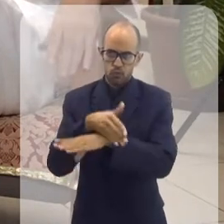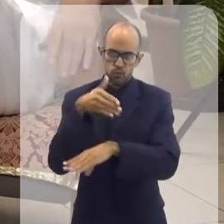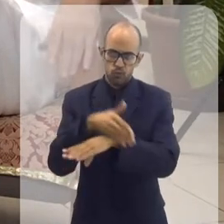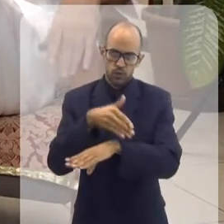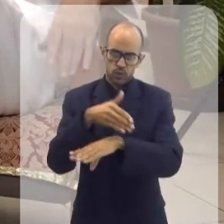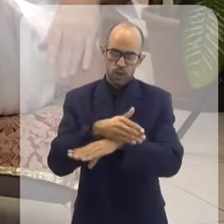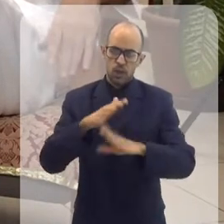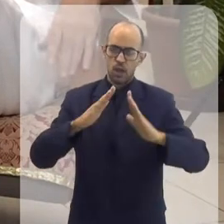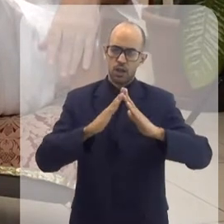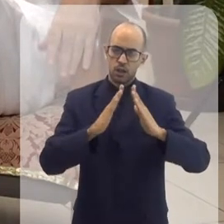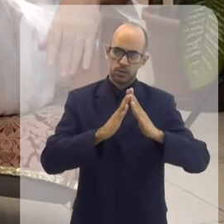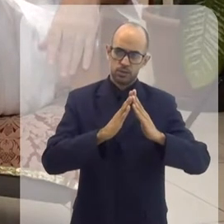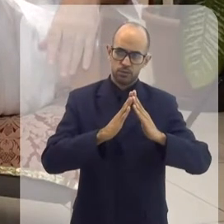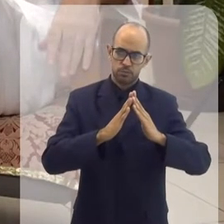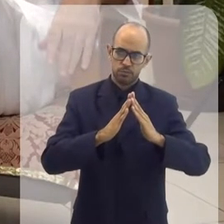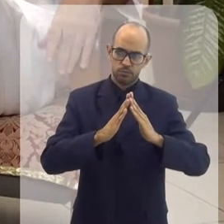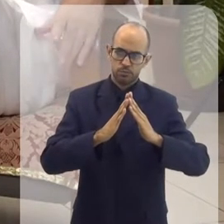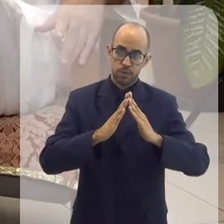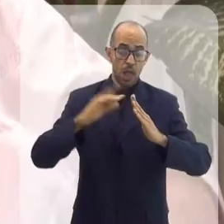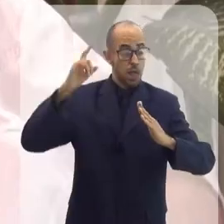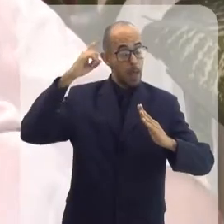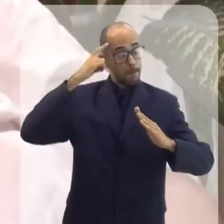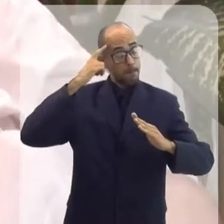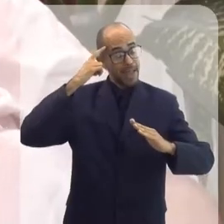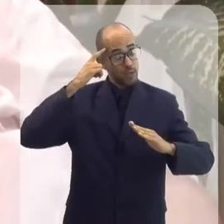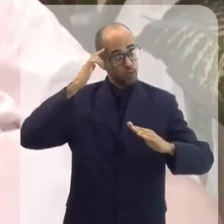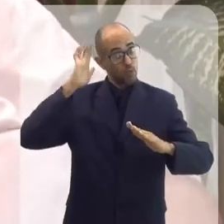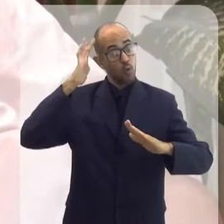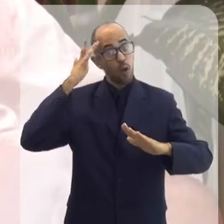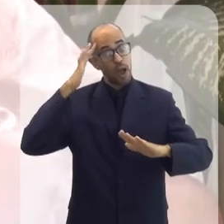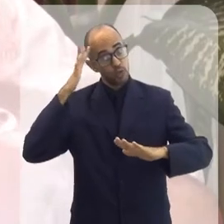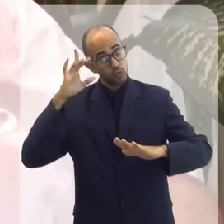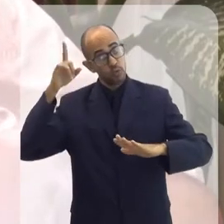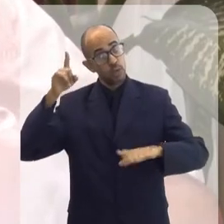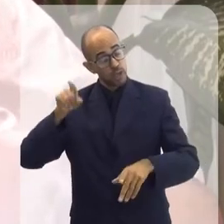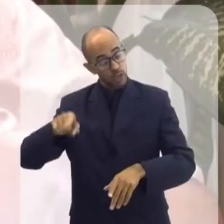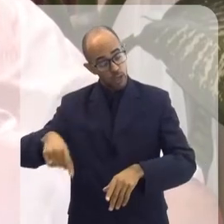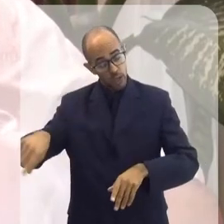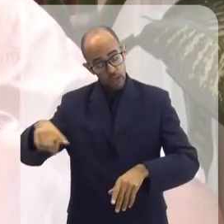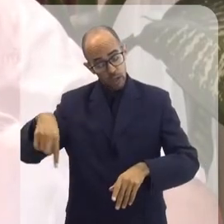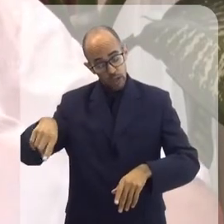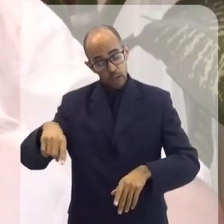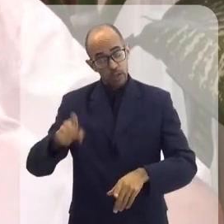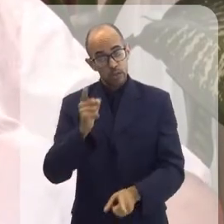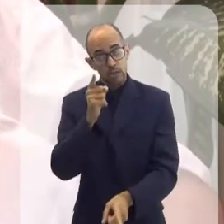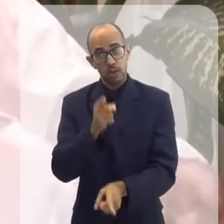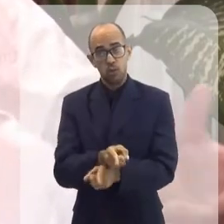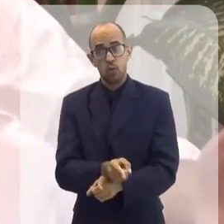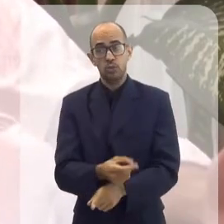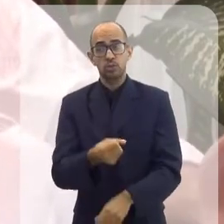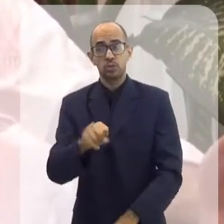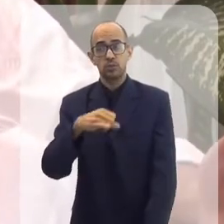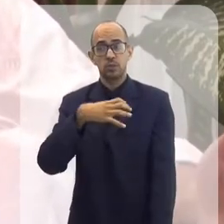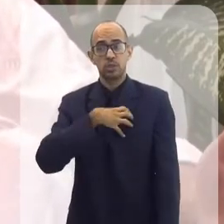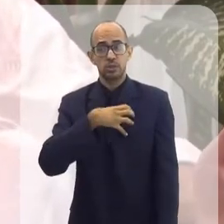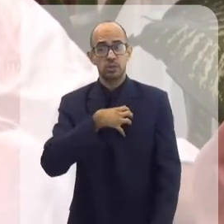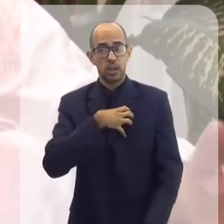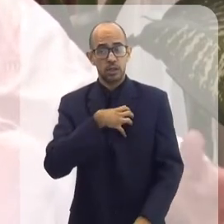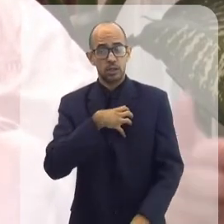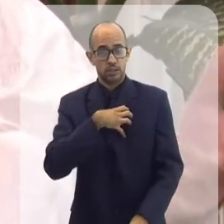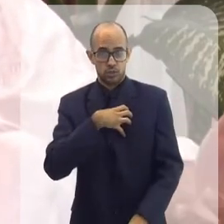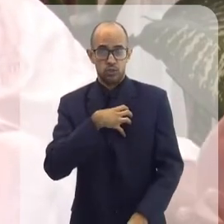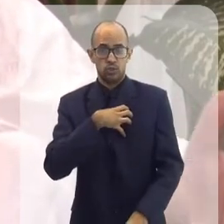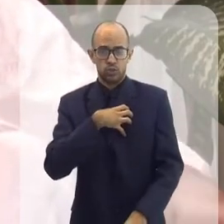lá dentro do nosso terreiro penso que eles encontram quando sentem